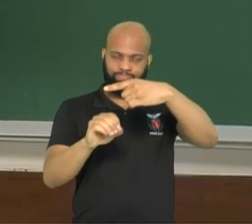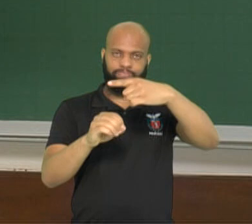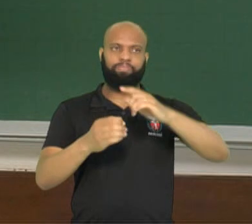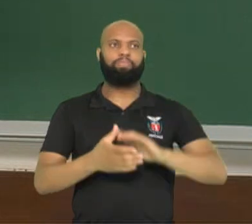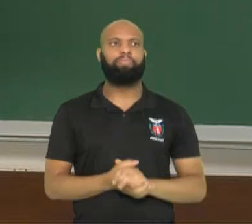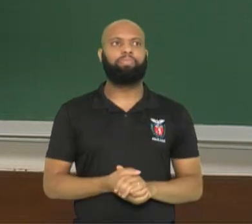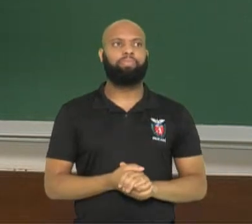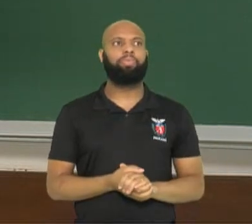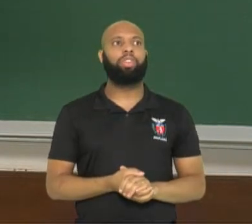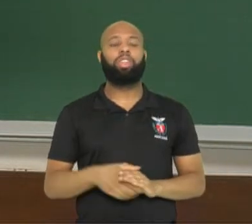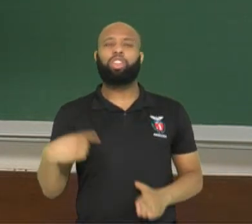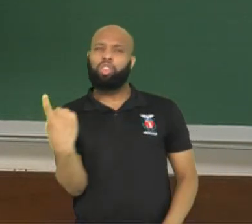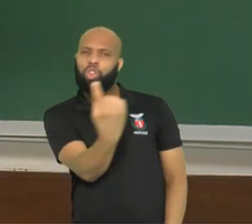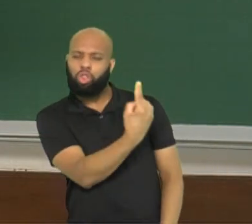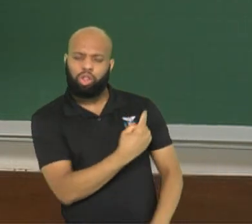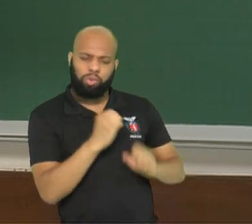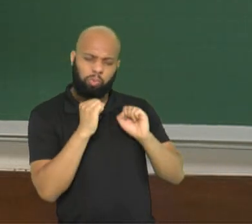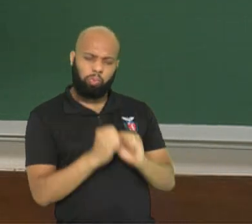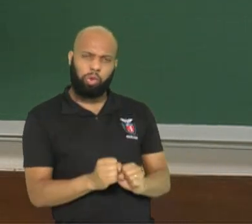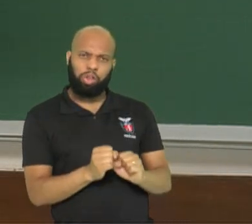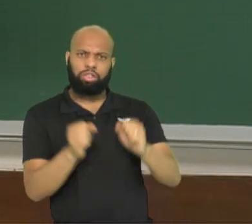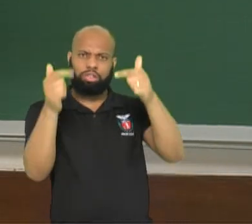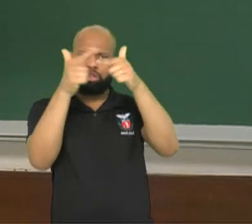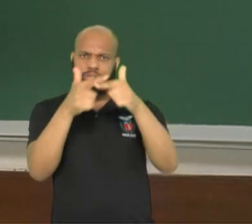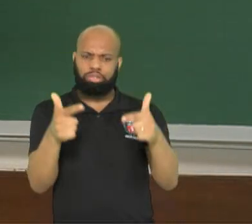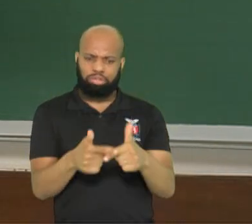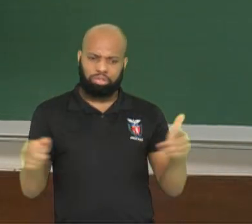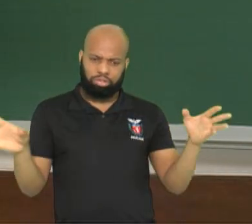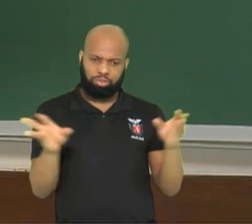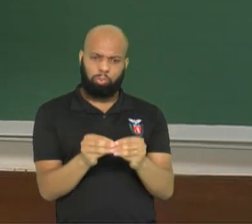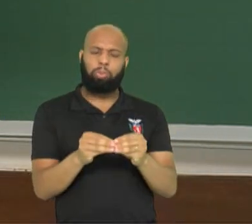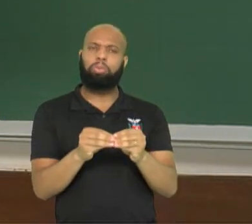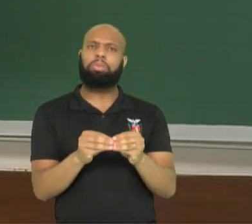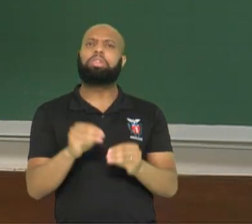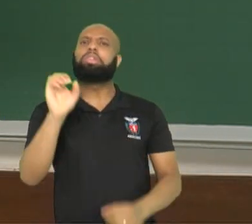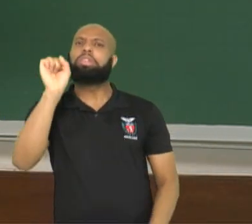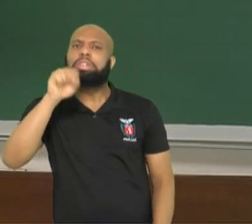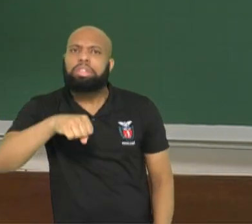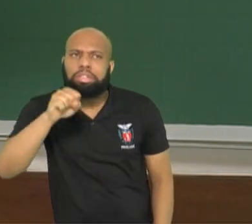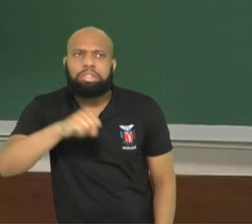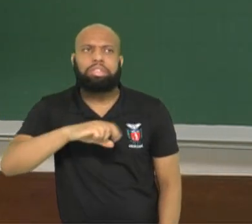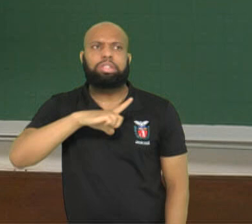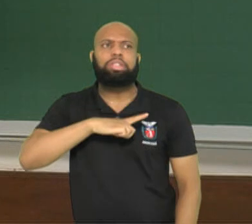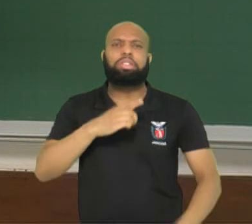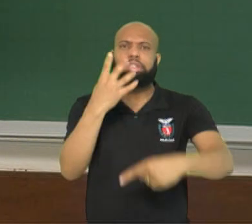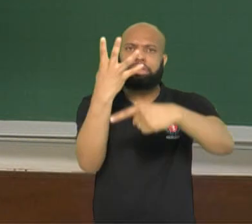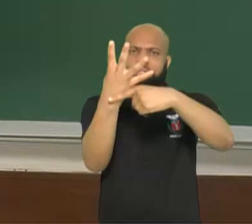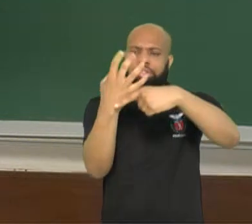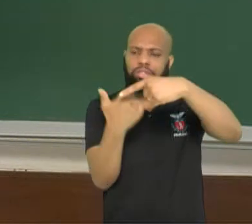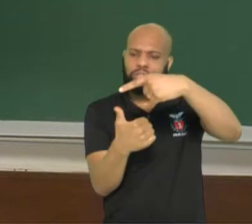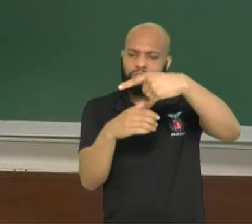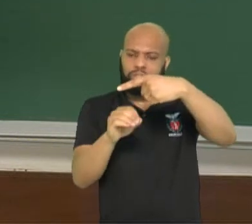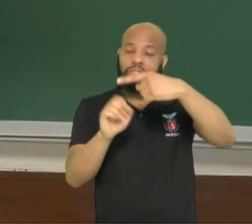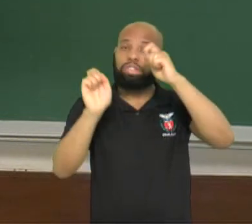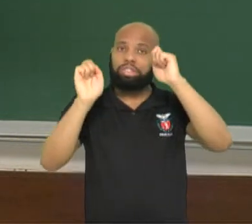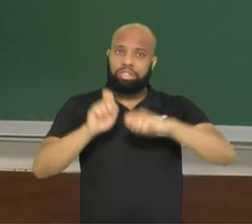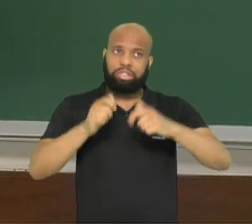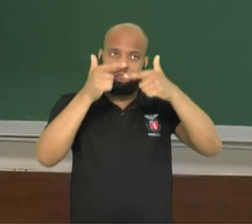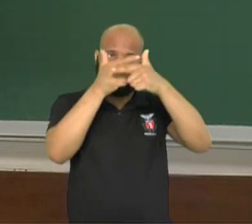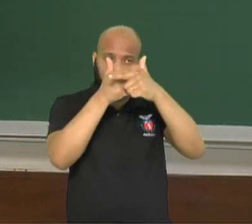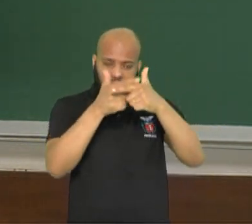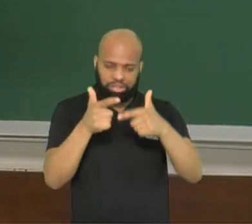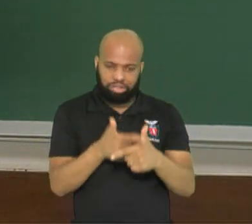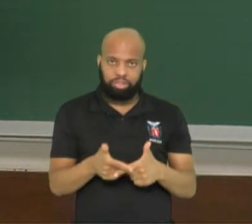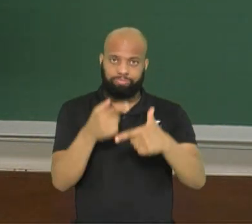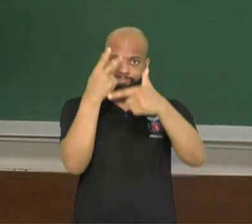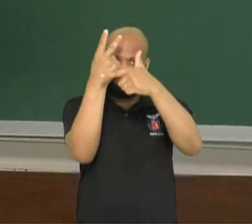décimos. Nós podemos simplificar essa resposta? Sim. Tanto 4 quanto 10 são divisíveis por